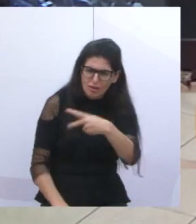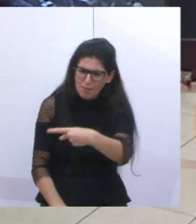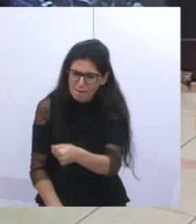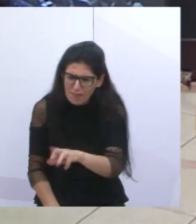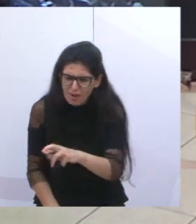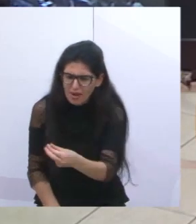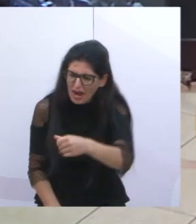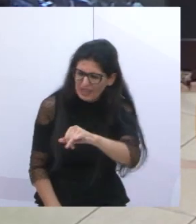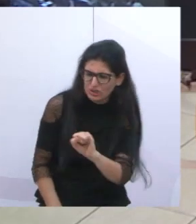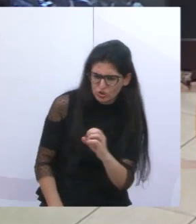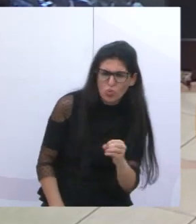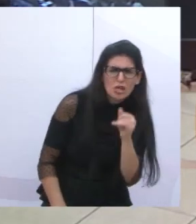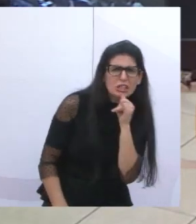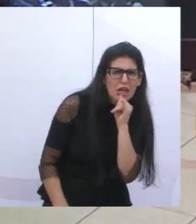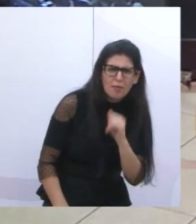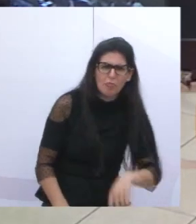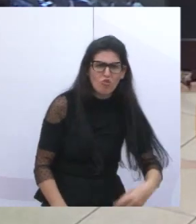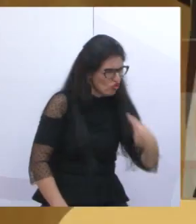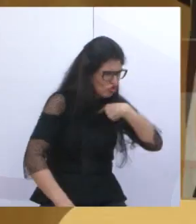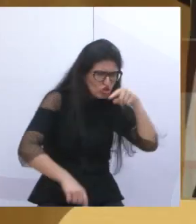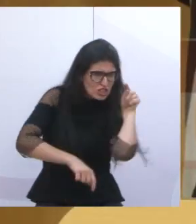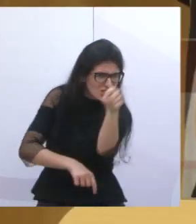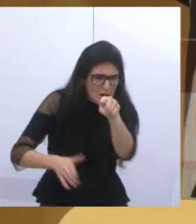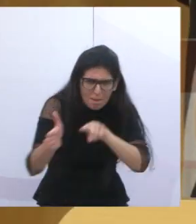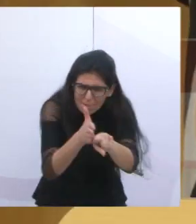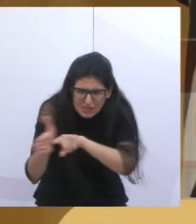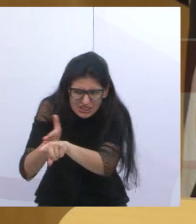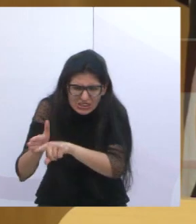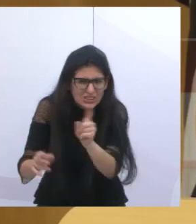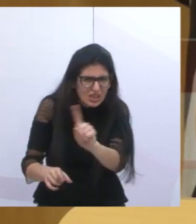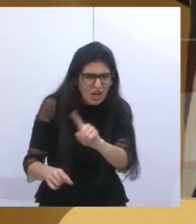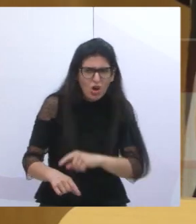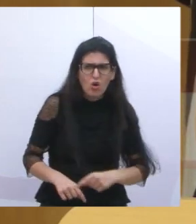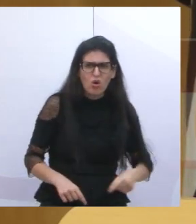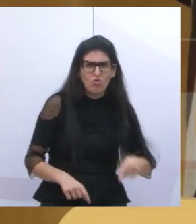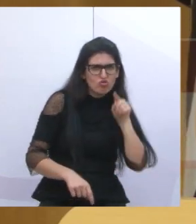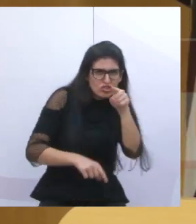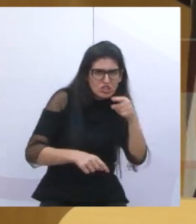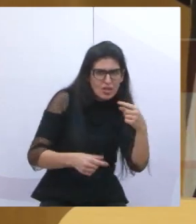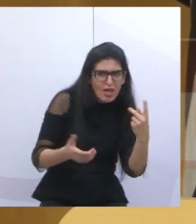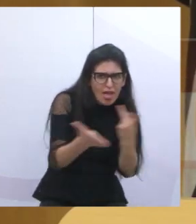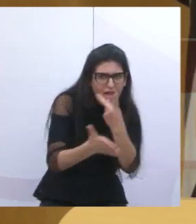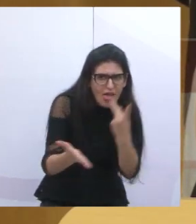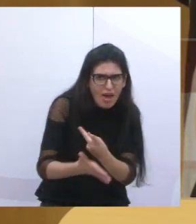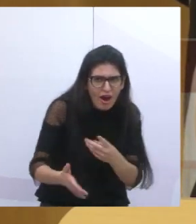condição de pagar. Você não fez pesquisa nenhuma. E você até erra de falar assim, que você é um advogado, você tem que